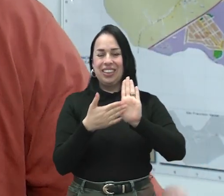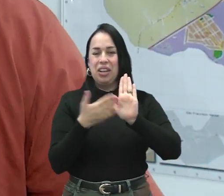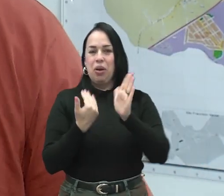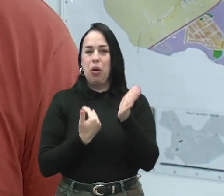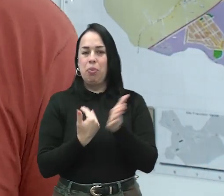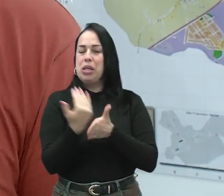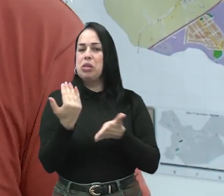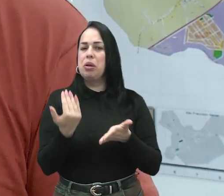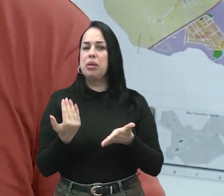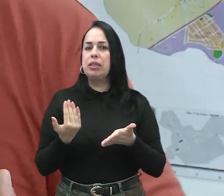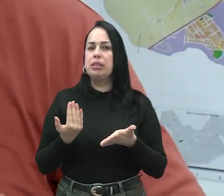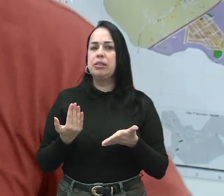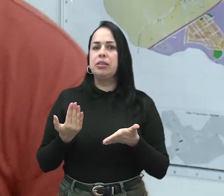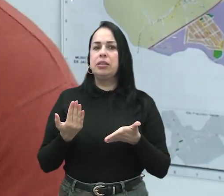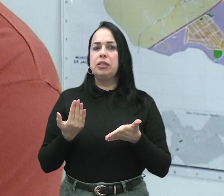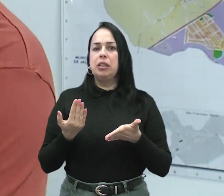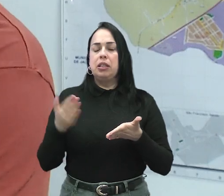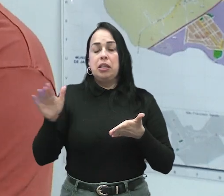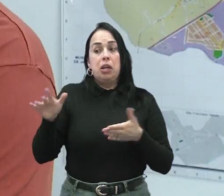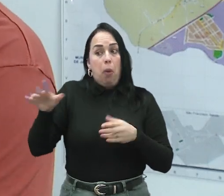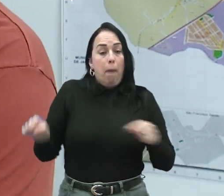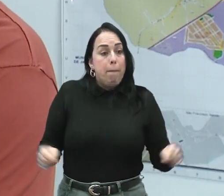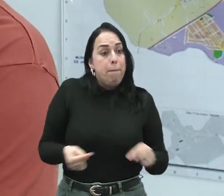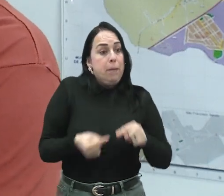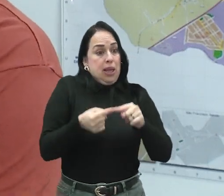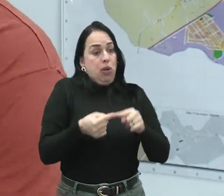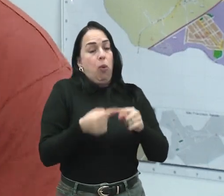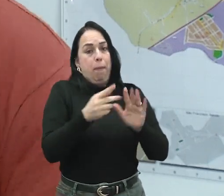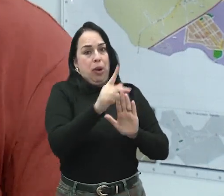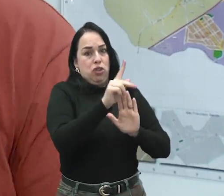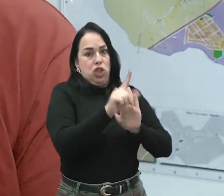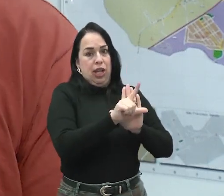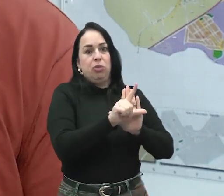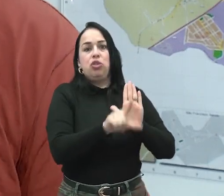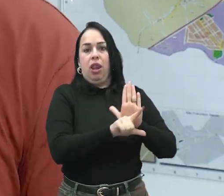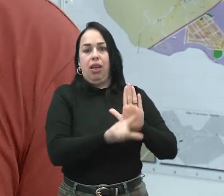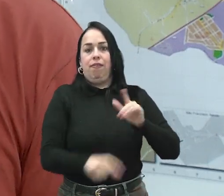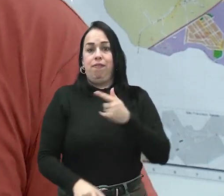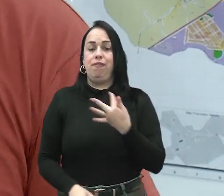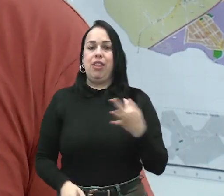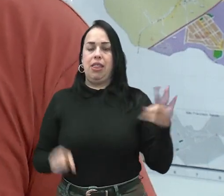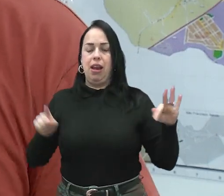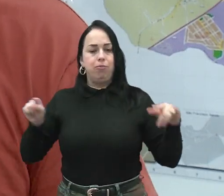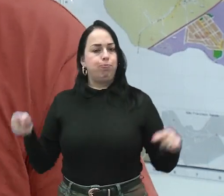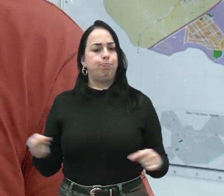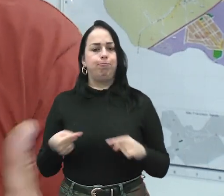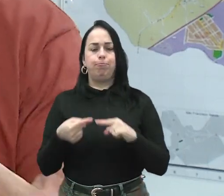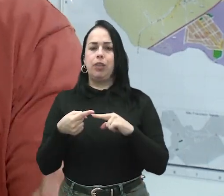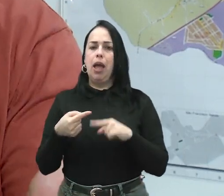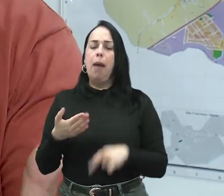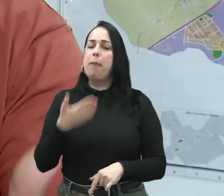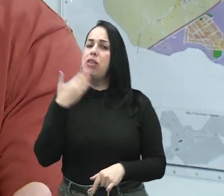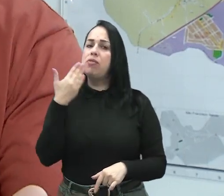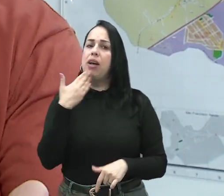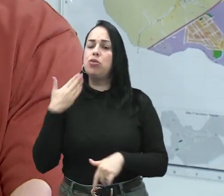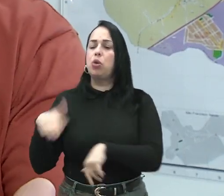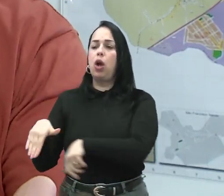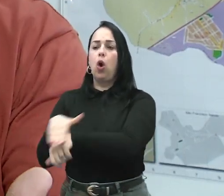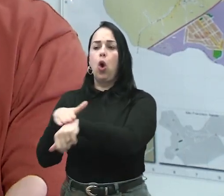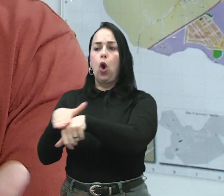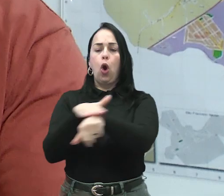essa discussão se acopla dentro de um projeto federal, fica mais fácil conversar, e as